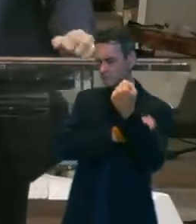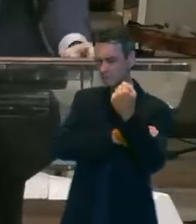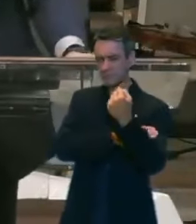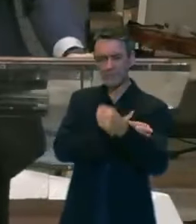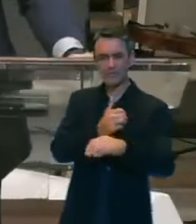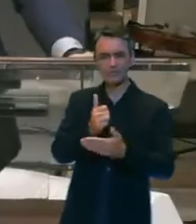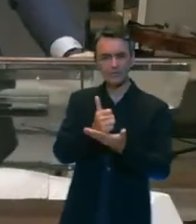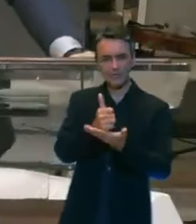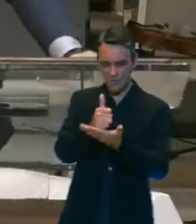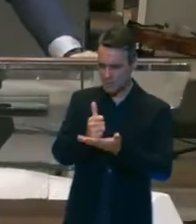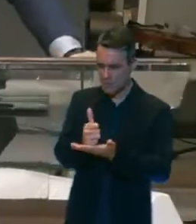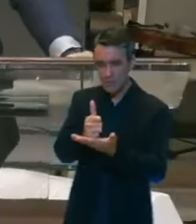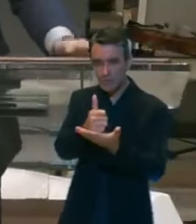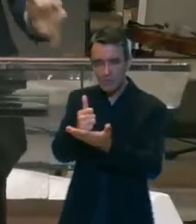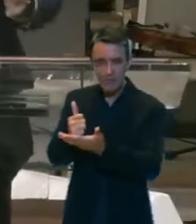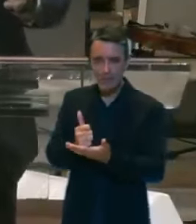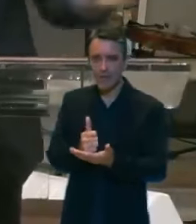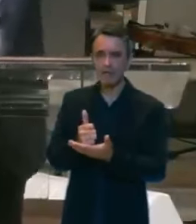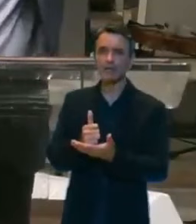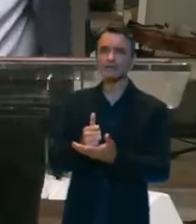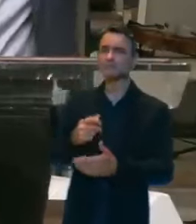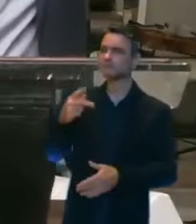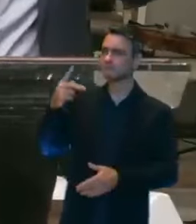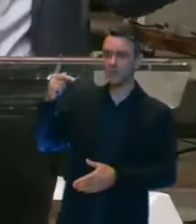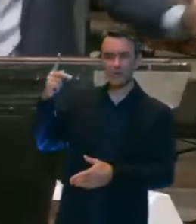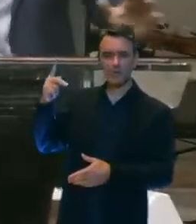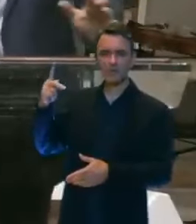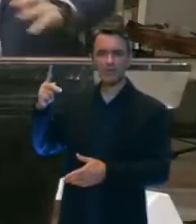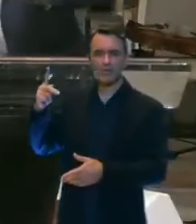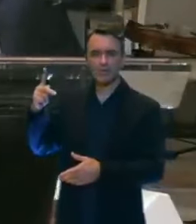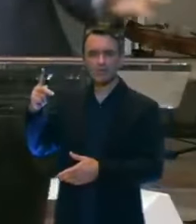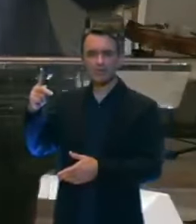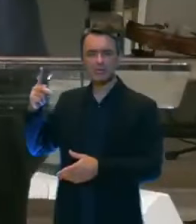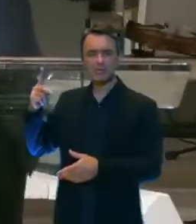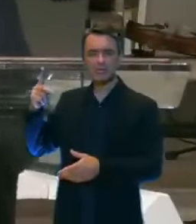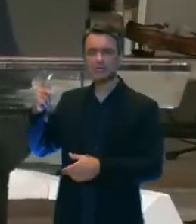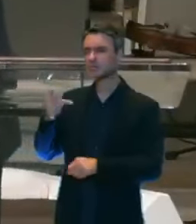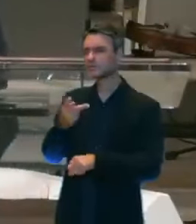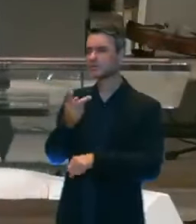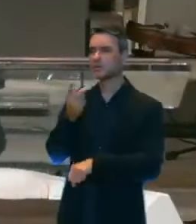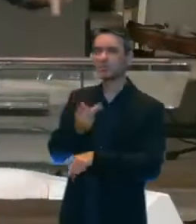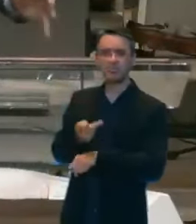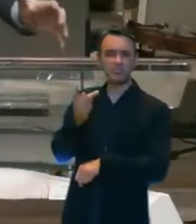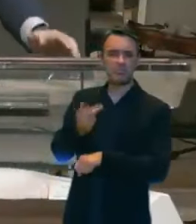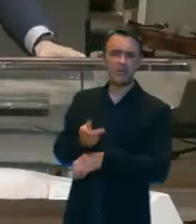dominará. Eis que o seu galardão está com ele, e diante dele